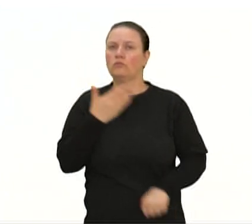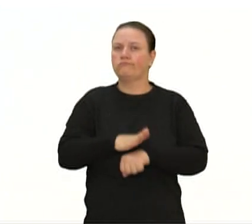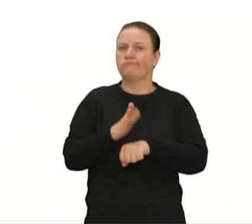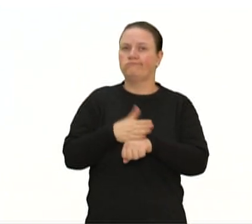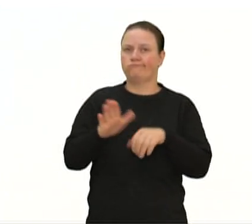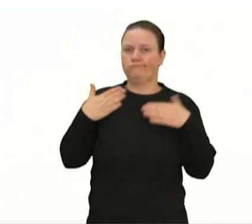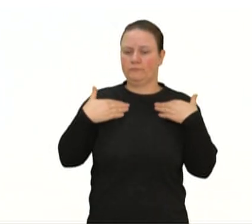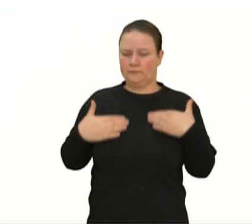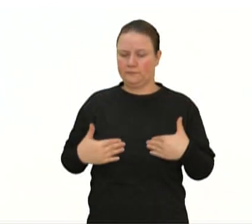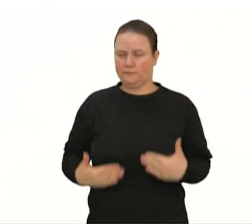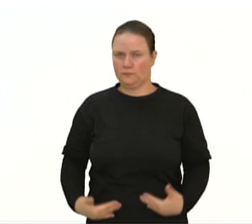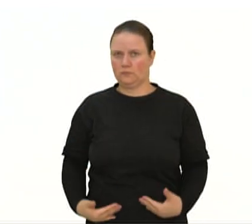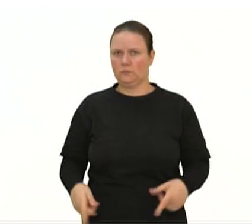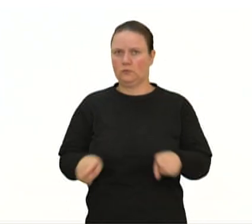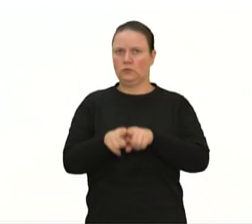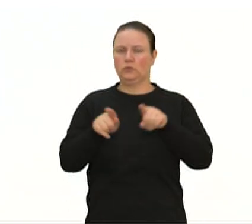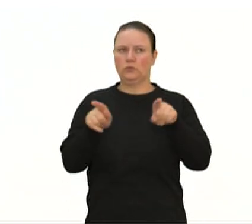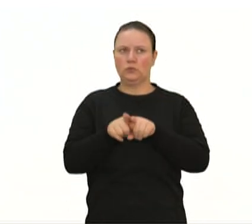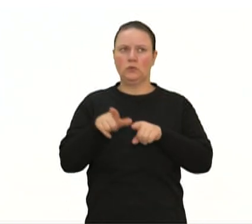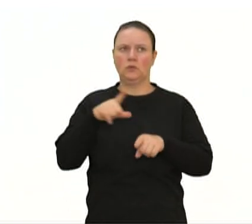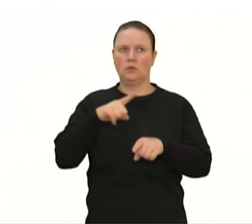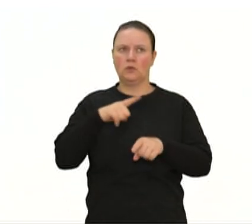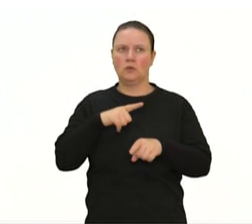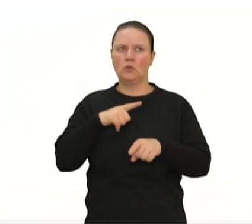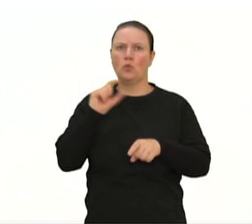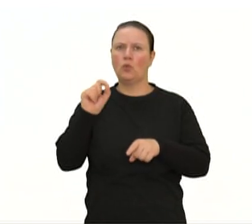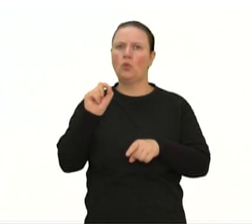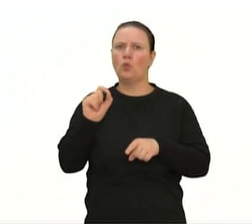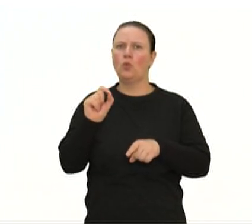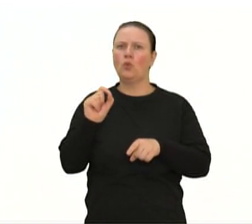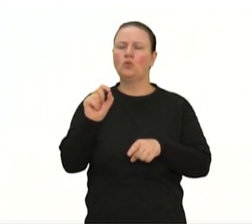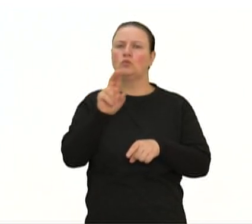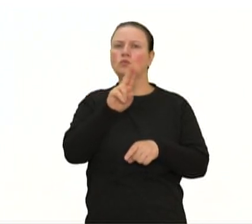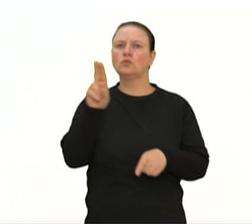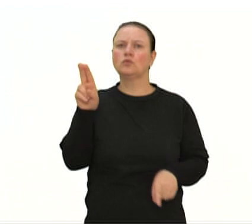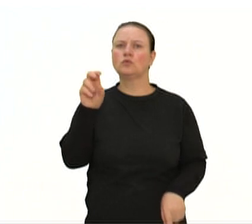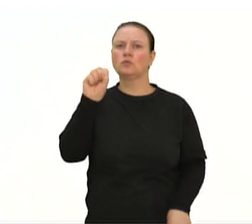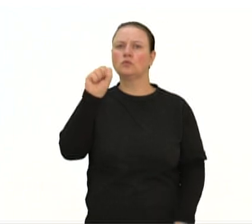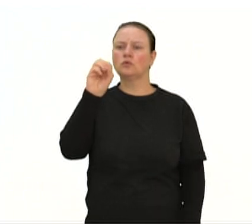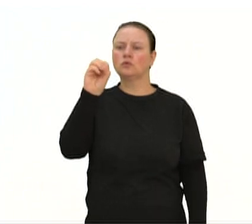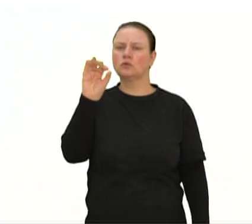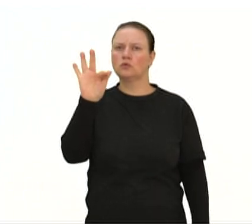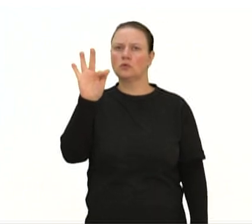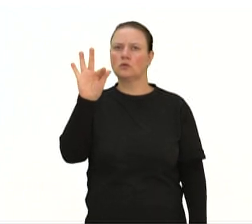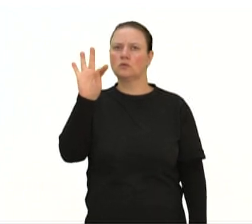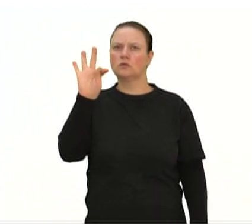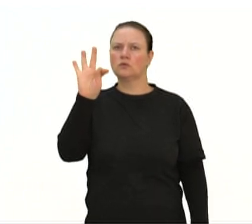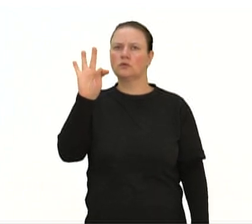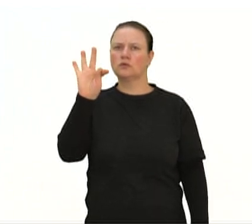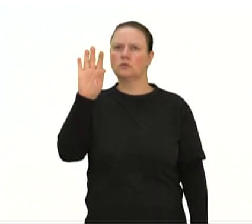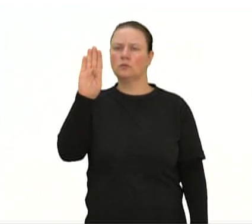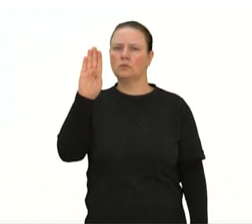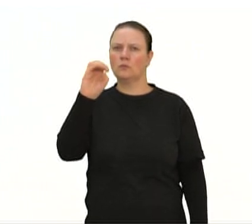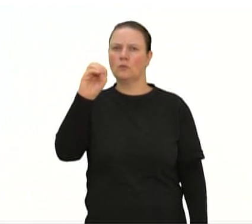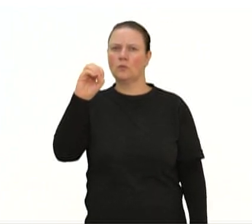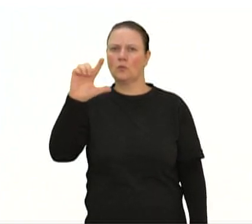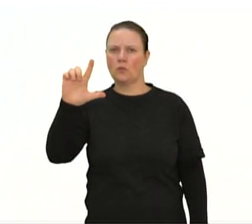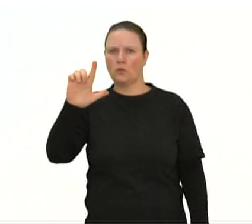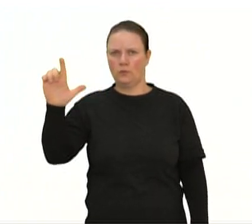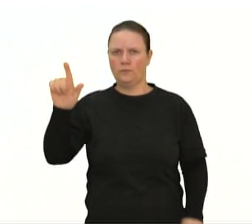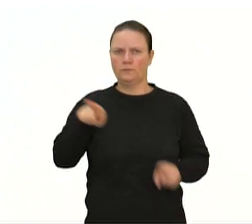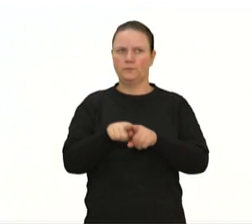físico. Então, temos aqui uma rebatida num jogo de softball. O movimento é realizado em